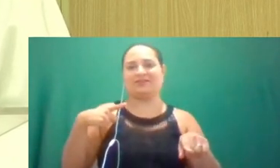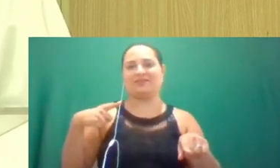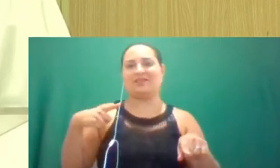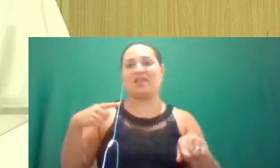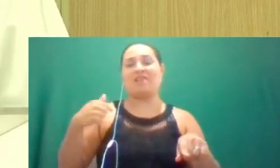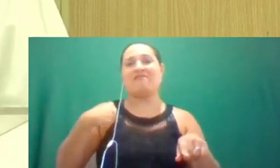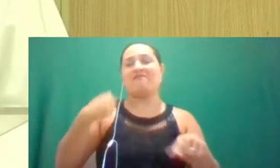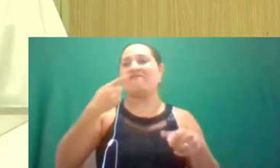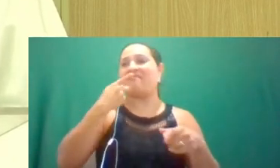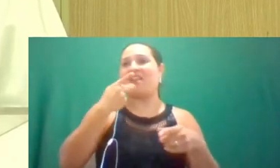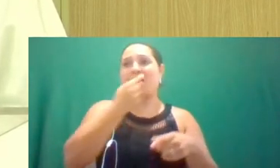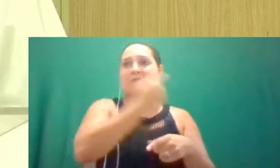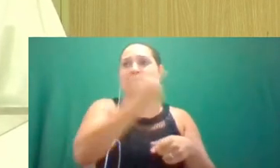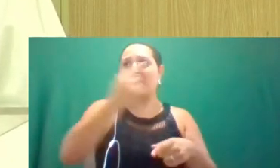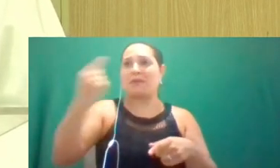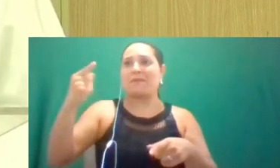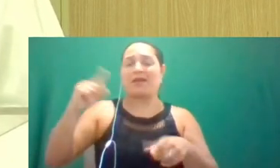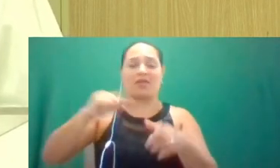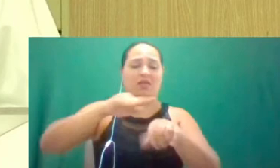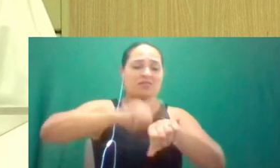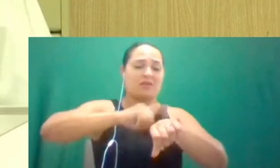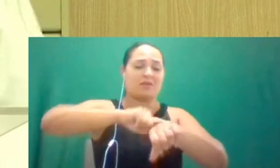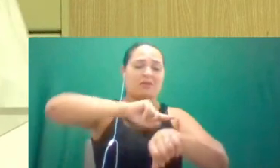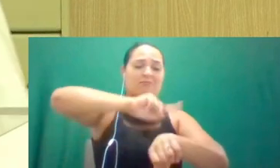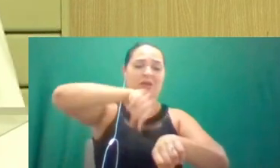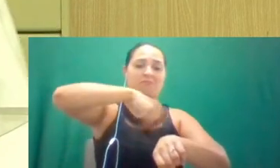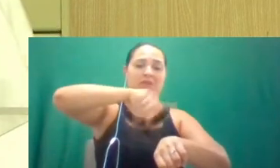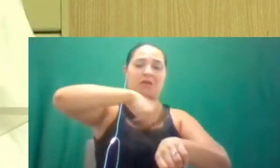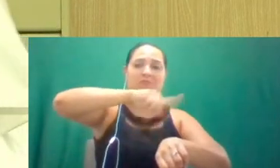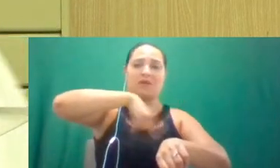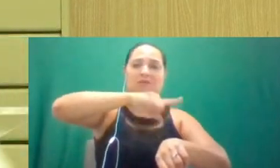o mundo. Então, muito obrigado a todas e todas. Um grande abraço.